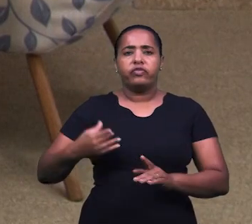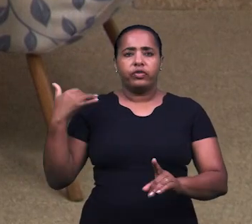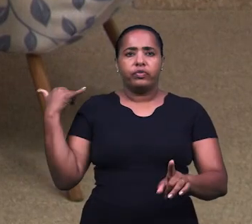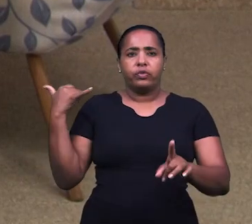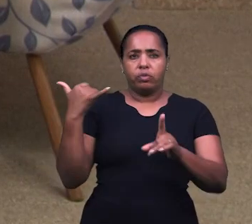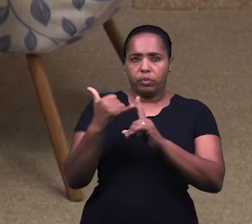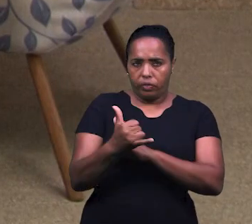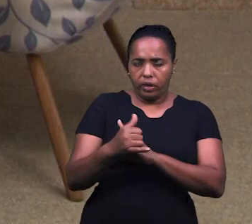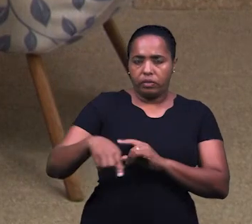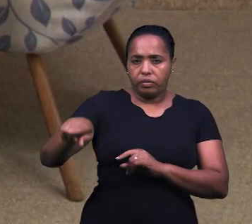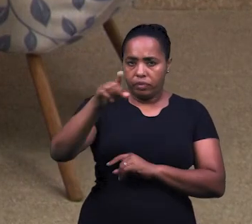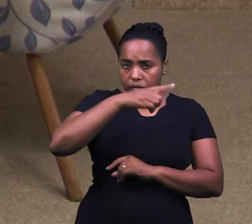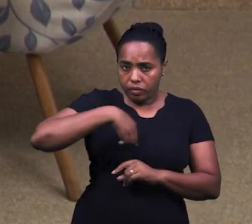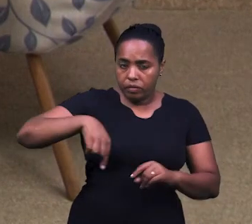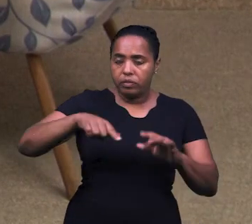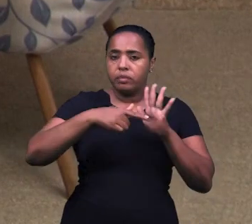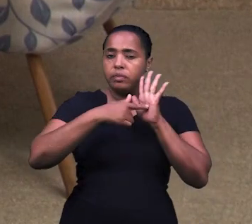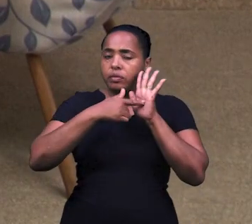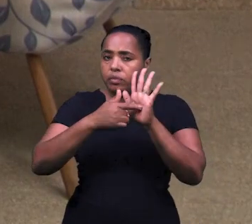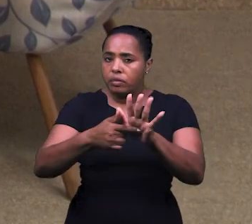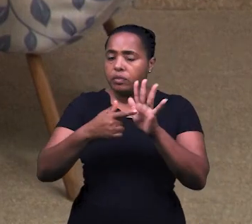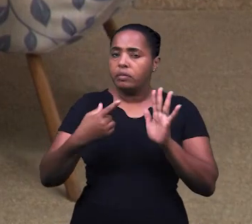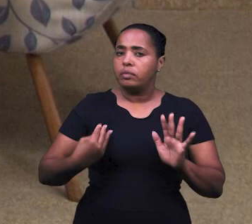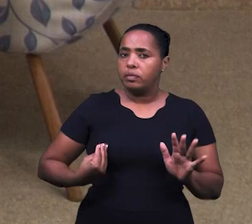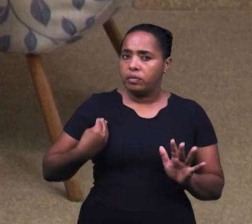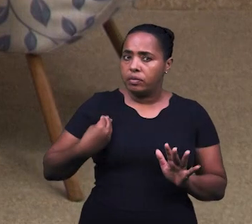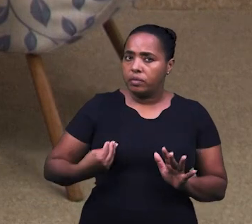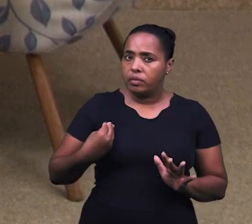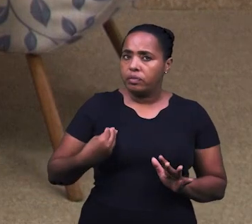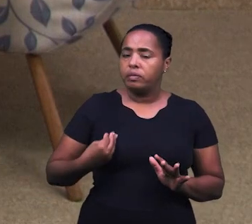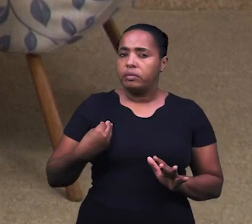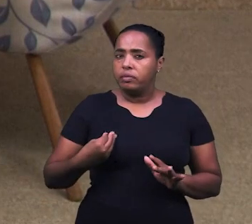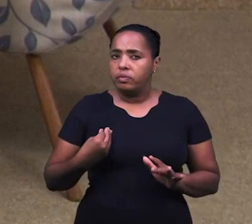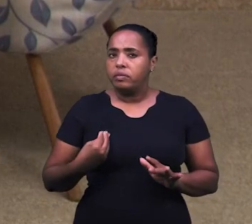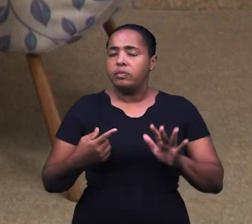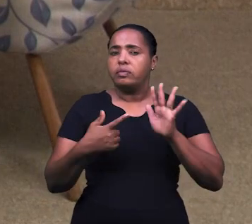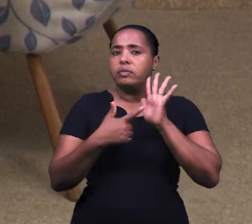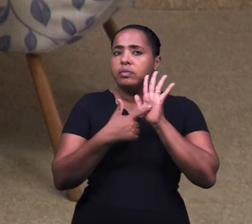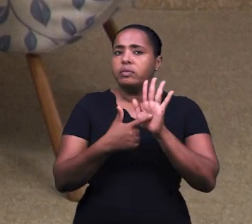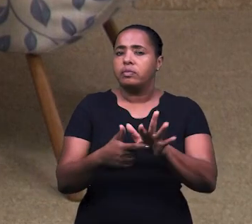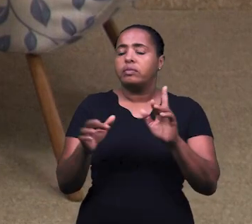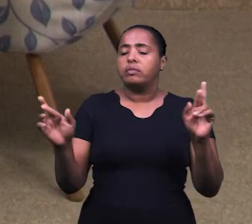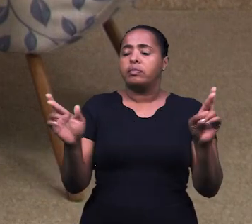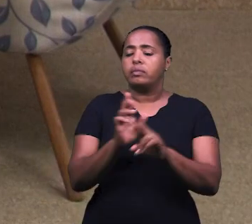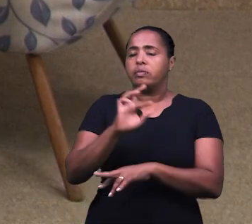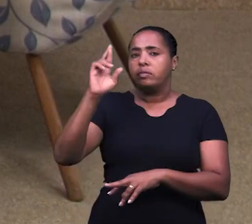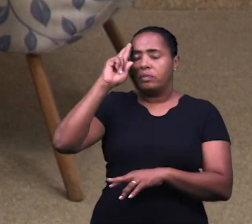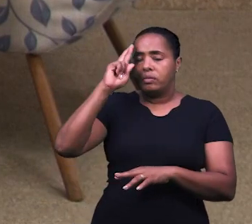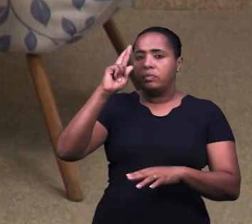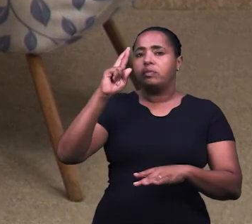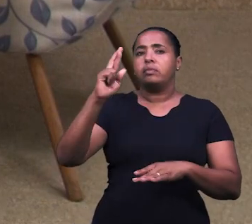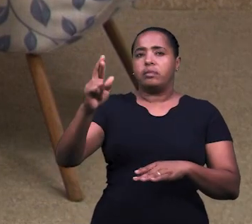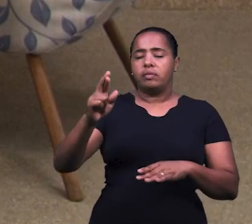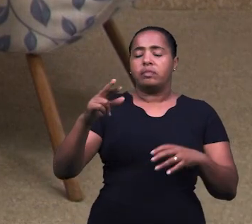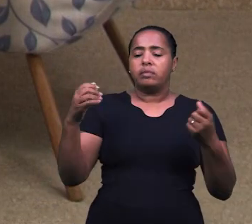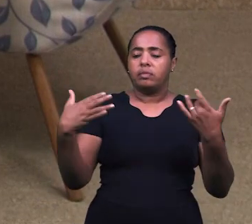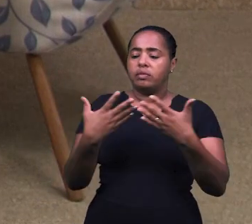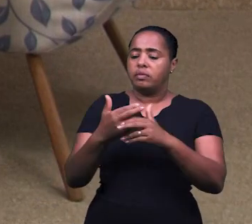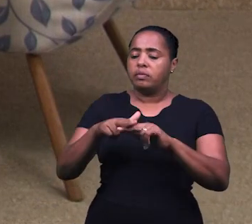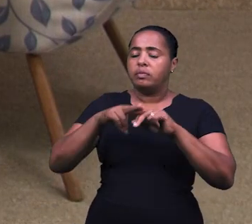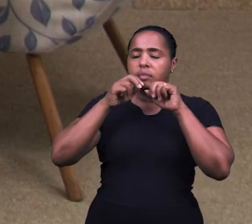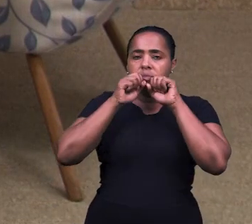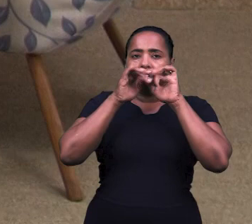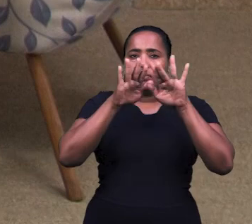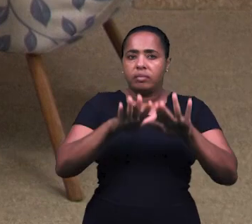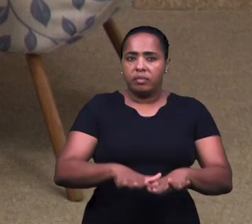que é o profético. Nós estamos aqui falando sobre isso, vivendo sobre isso, adoramos o Senhor, glorificamos por essas bênçãos